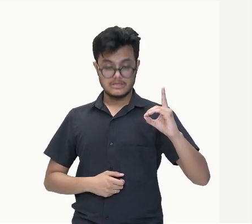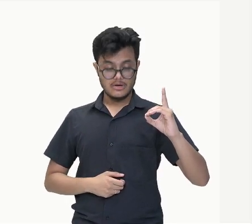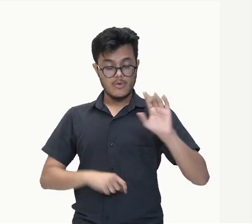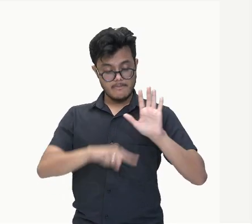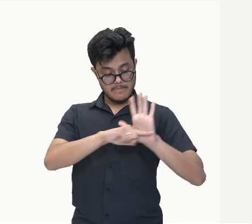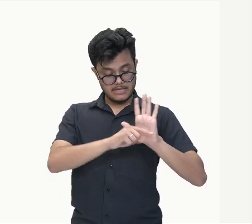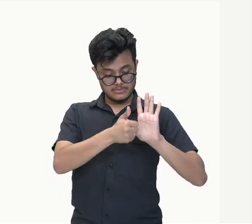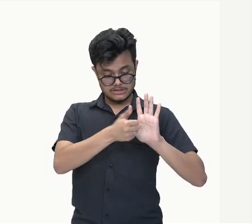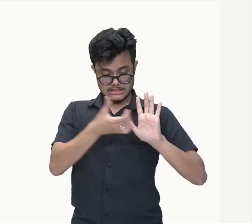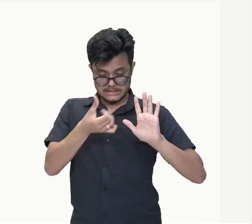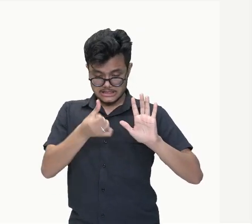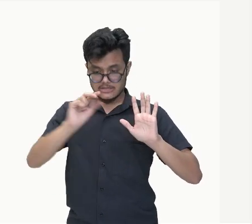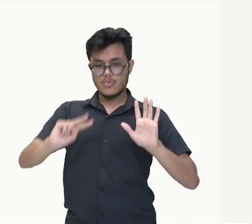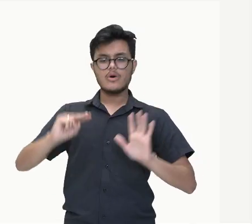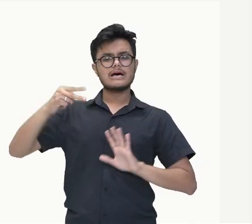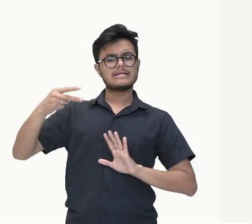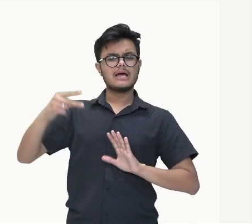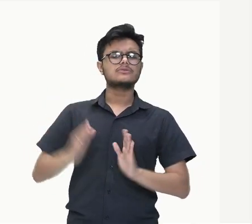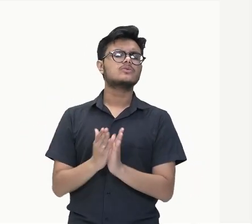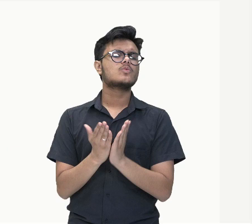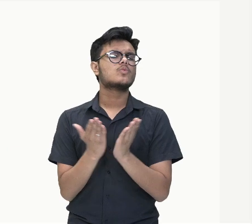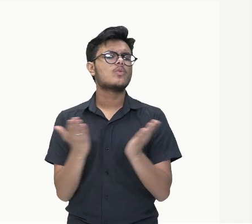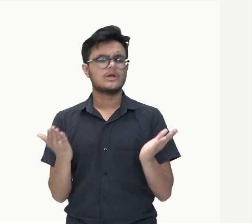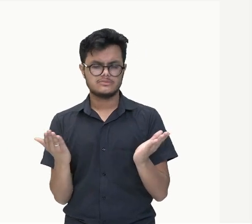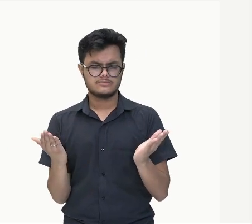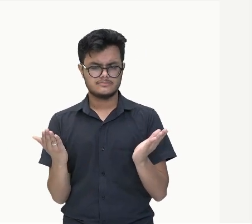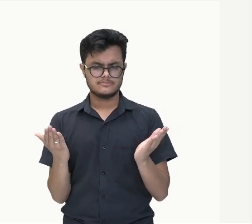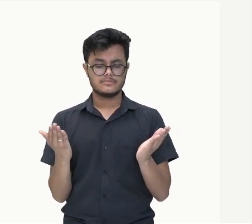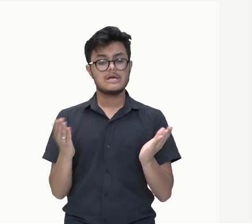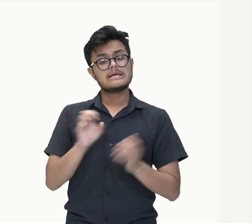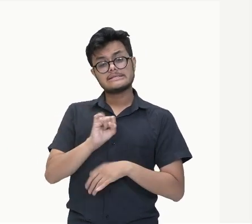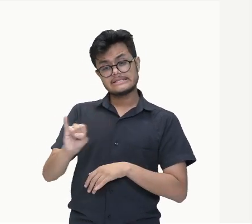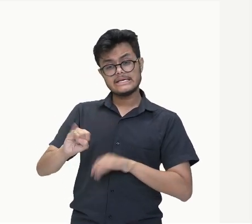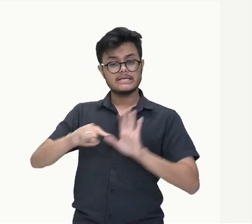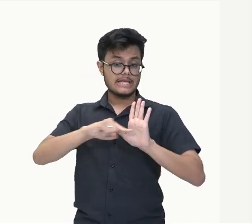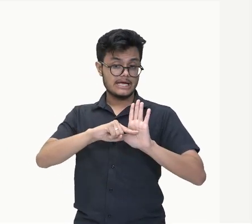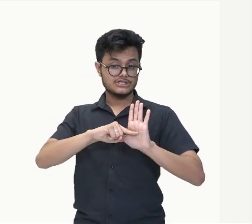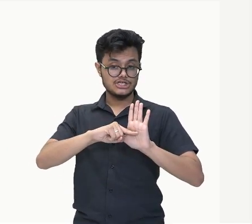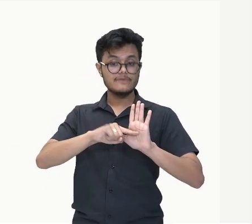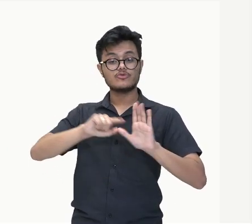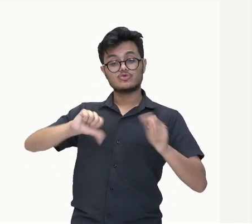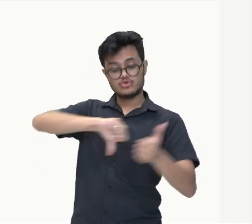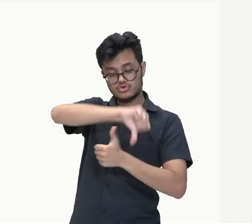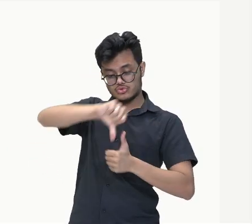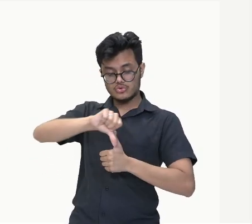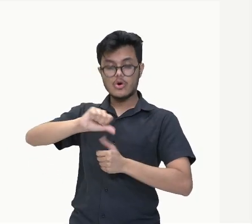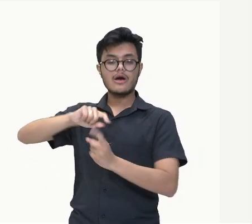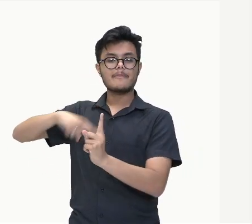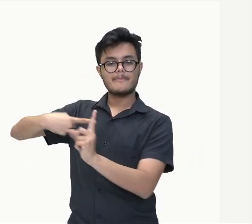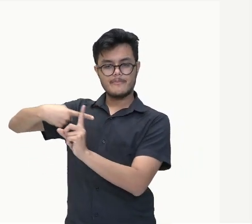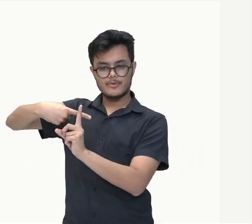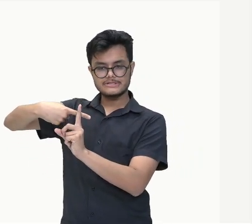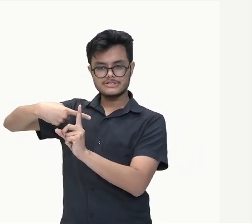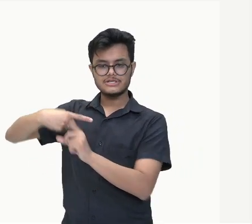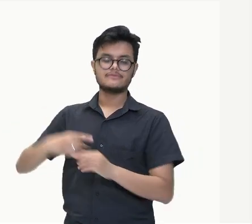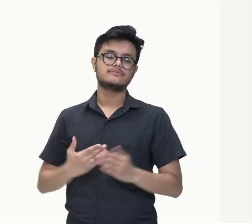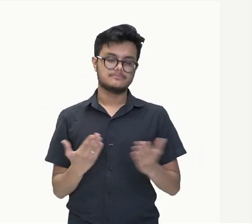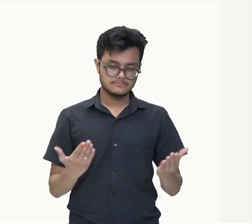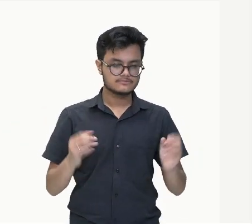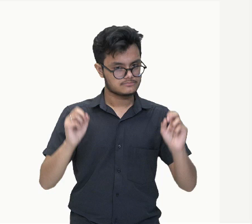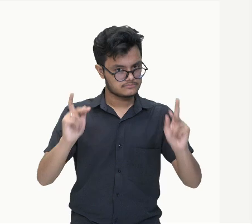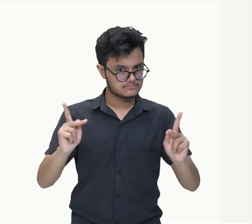elevado ao quadrado. Então, aqui, como a base é negativo e o expoente é positivo, tá? O